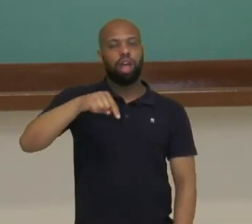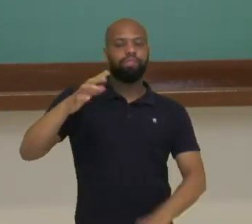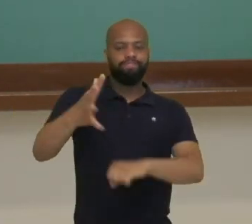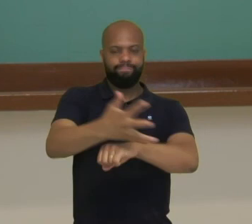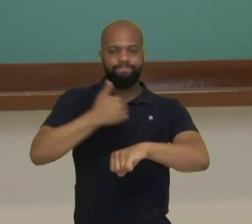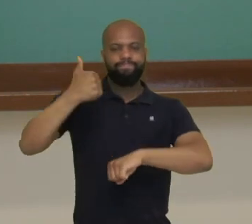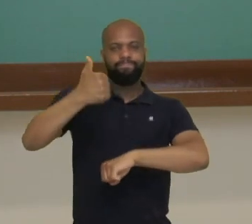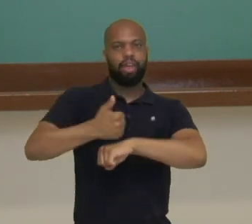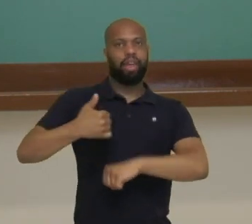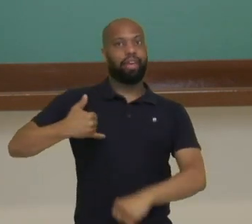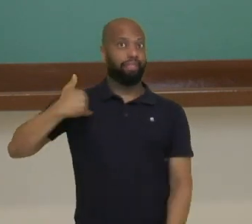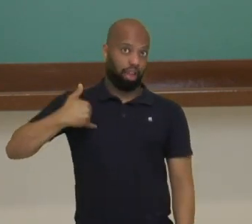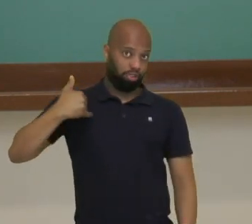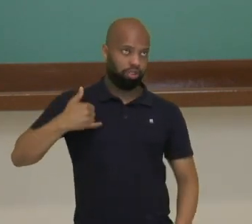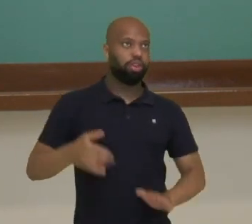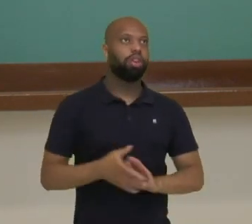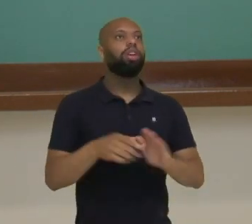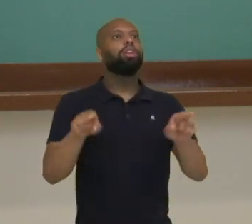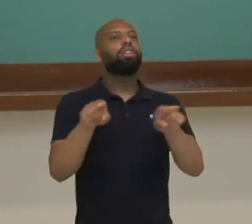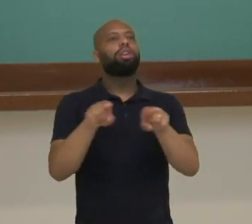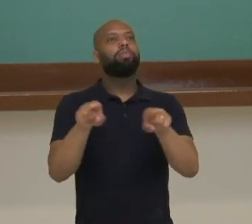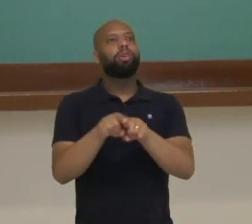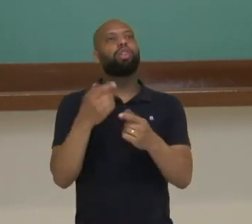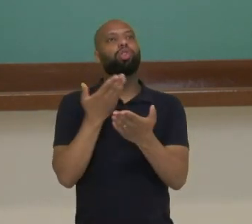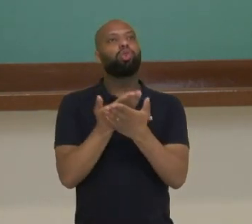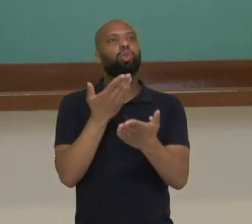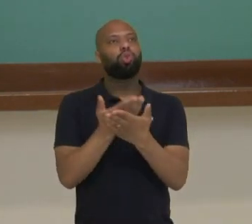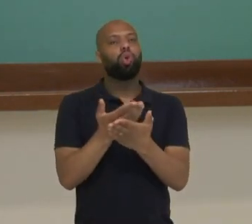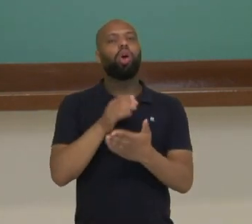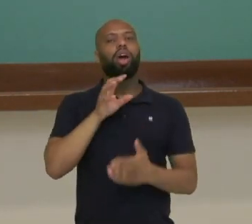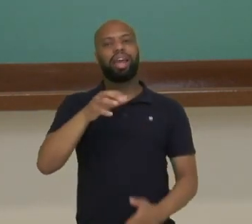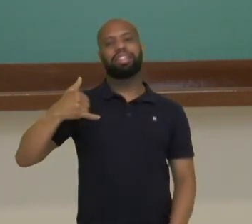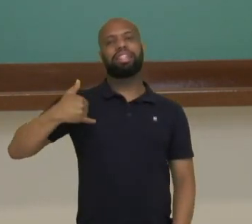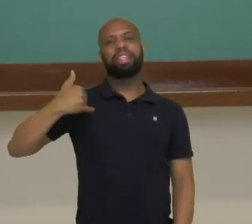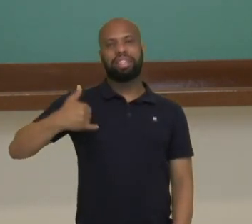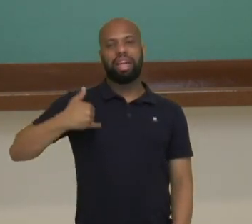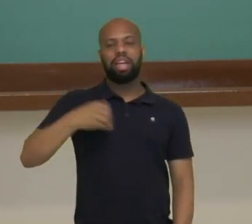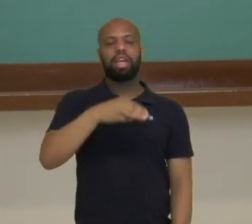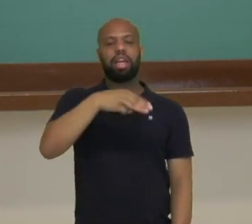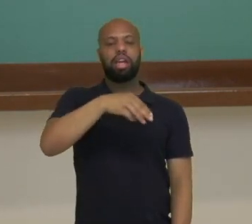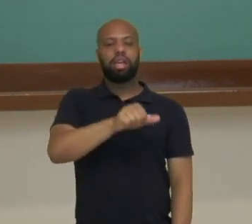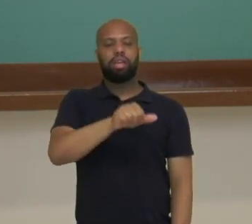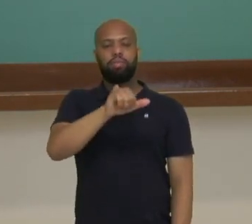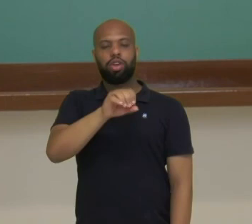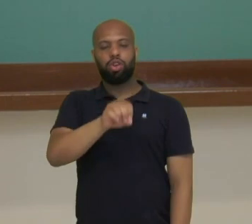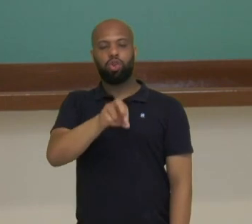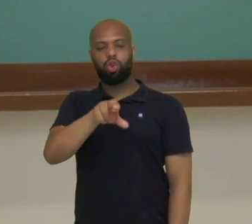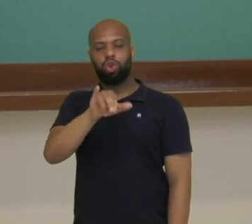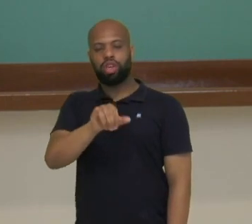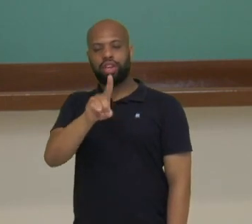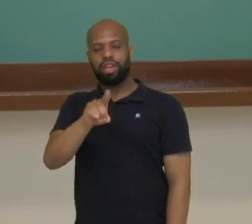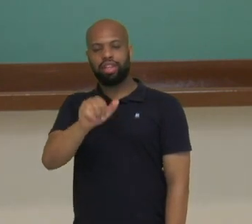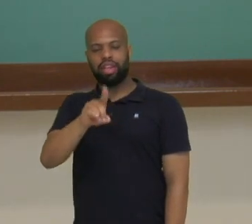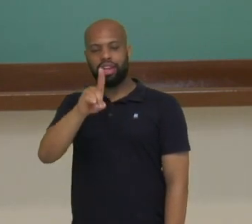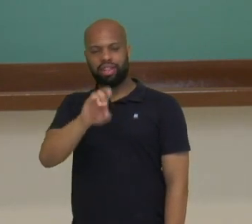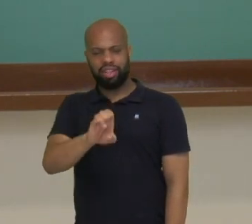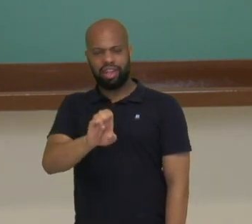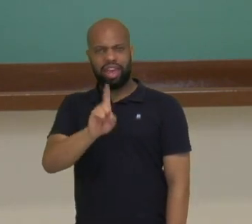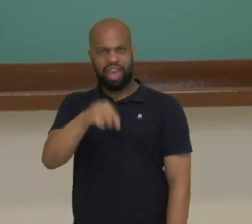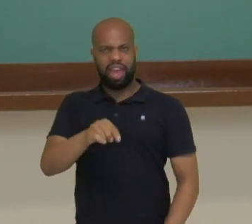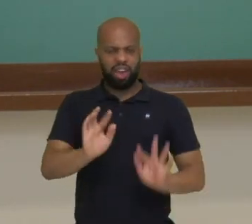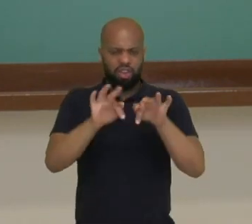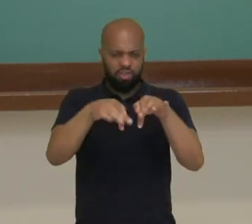maioridade. Nós vimos também que essa maioridade, subida ao poder do imperador, não significou o fim